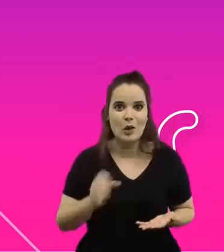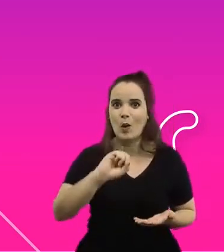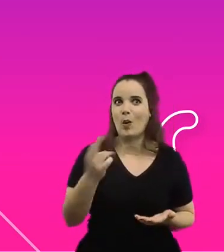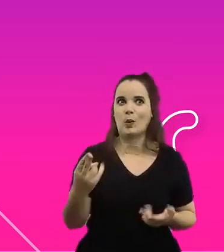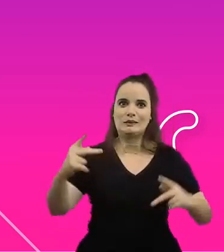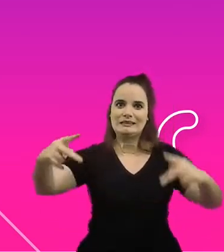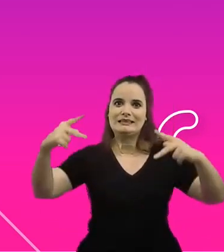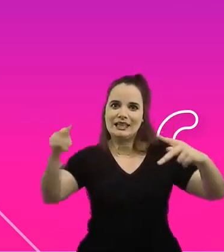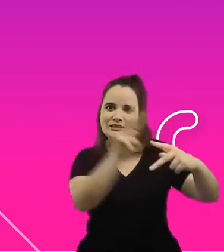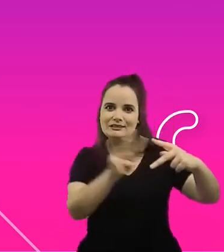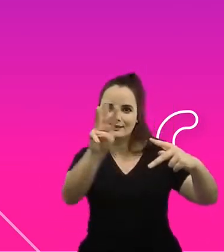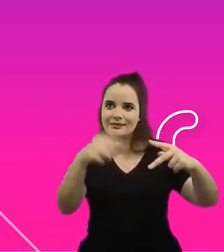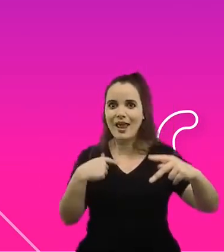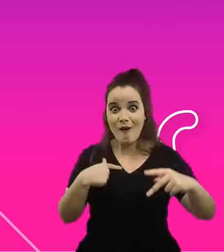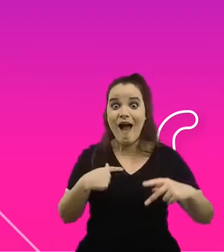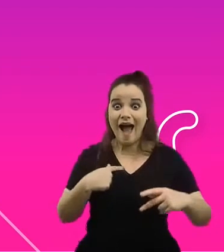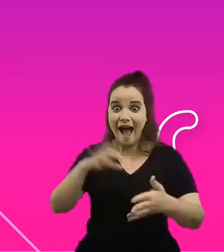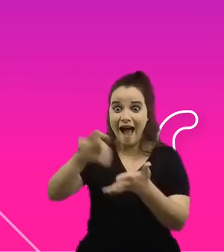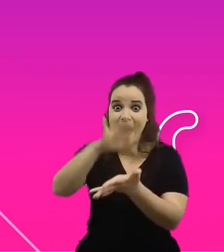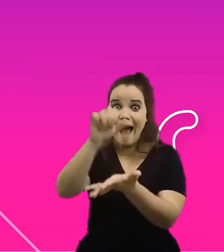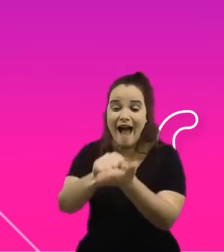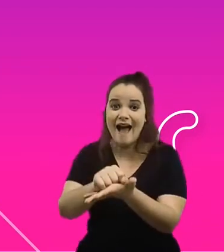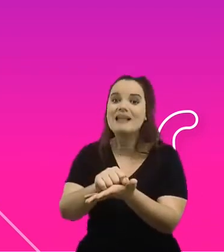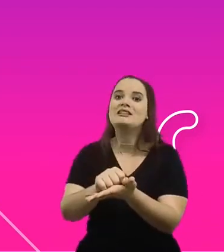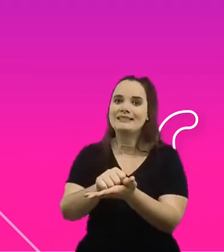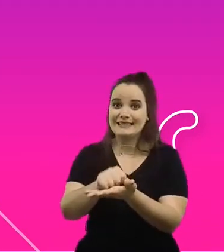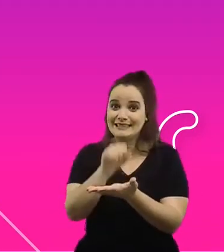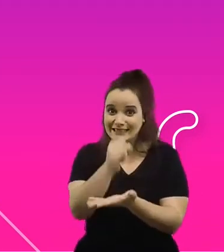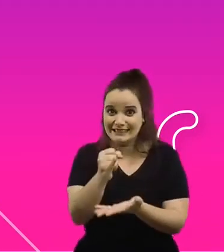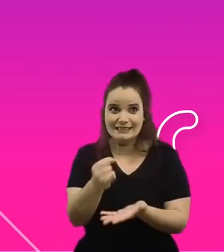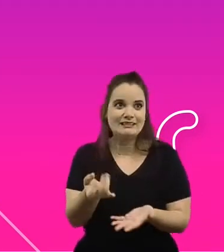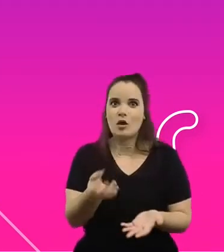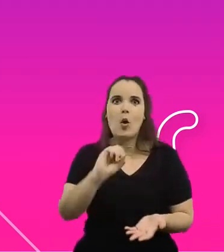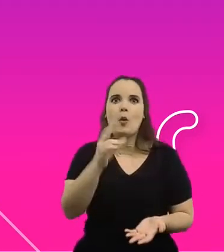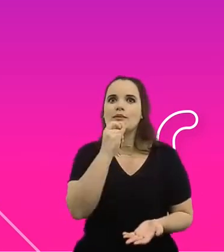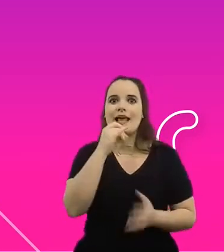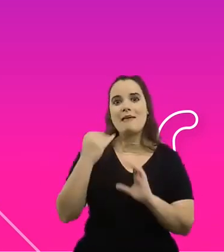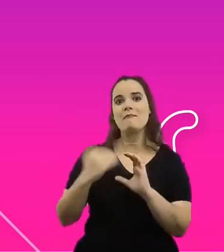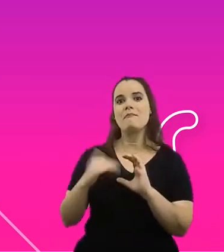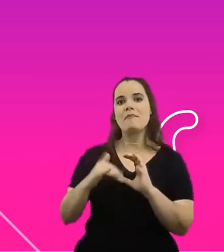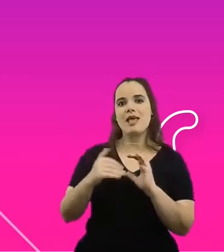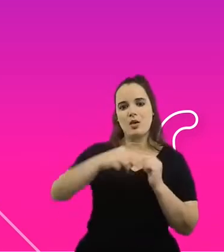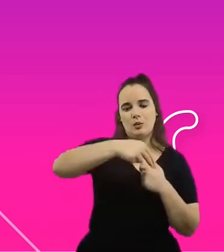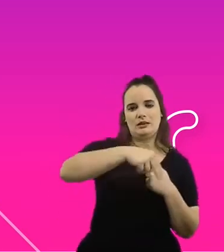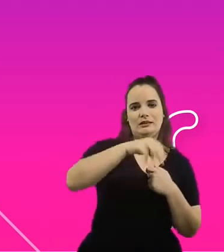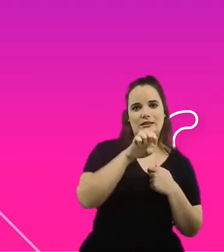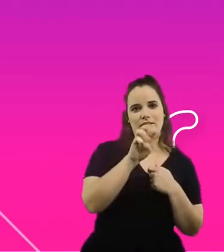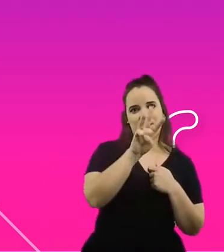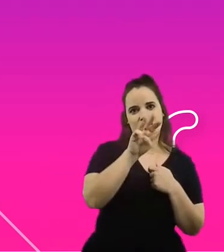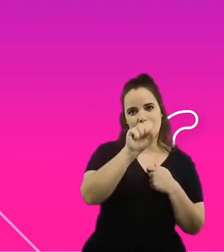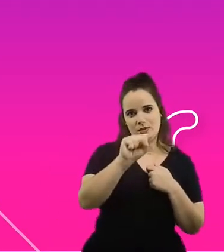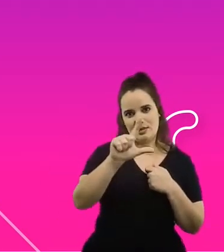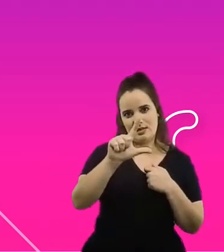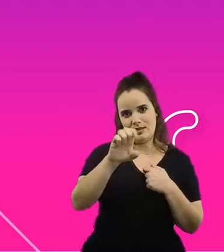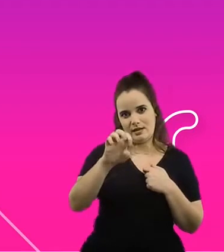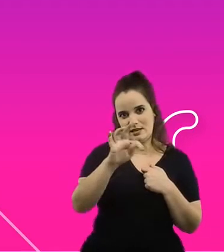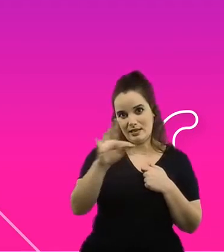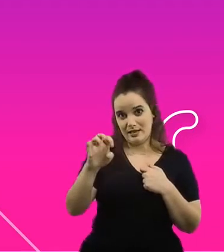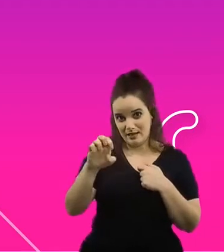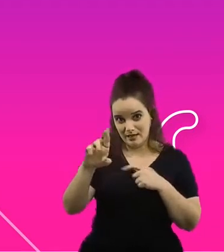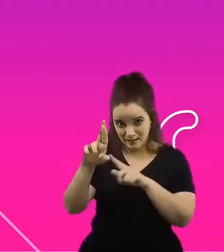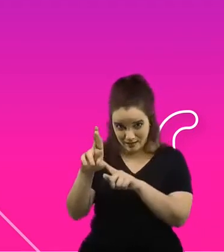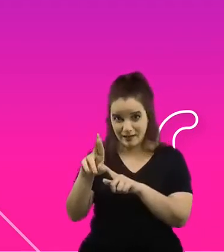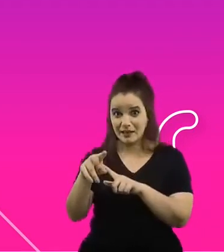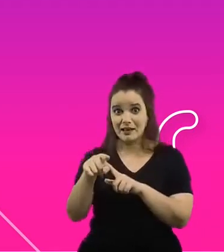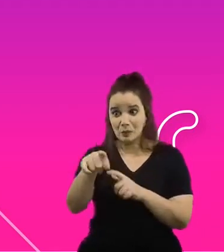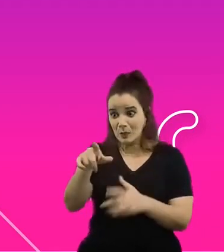inscreve, enfim, cada newsletter de e-mail que você pede para receber, você está deixando um